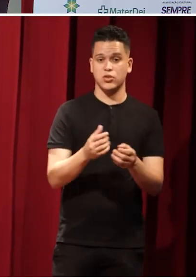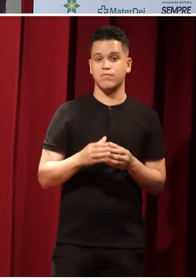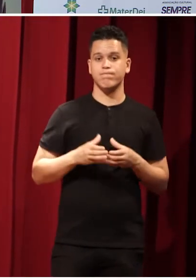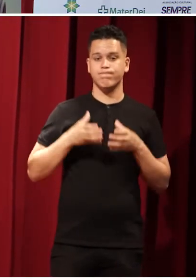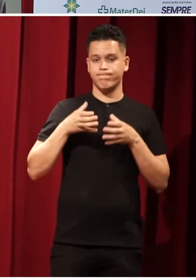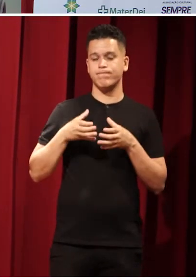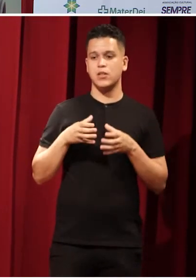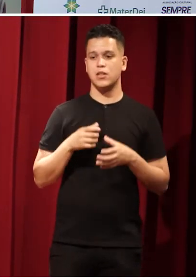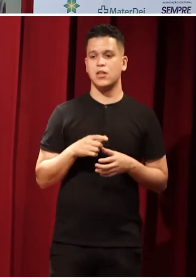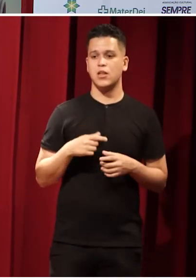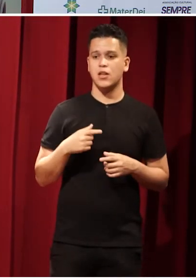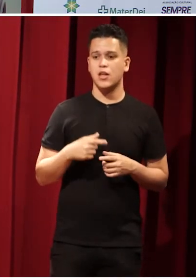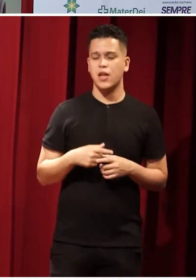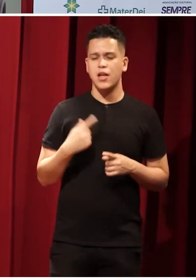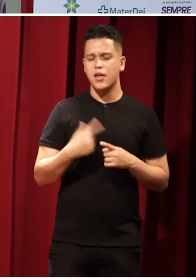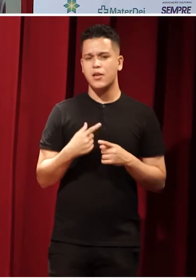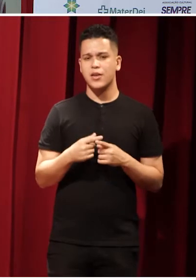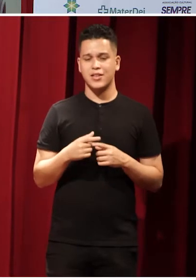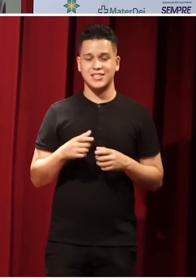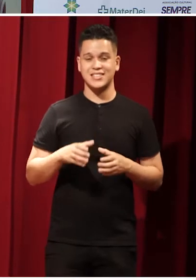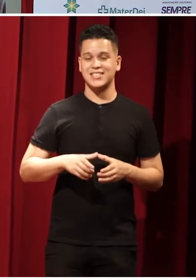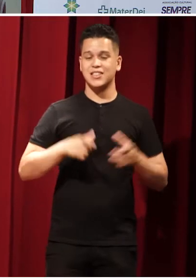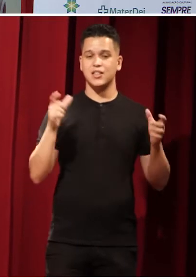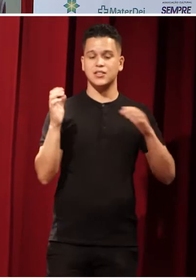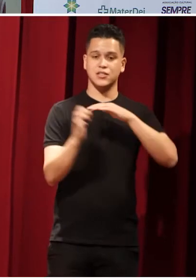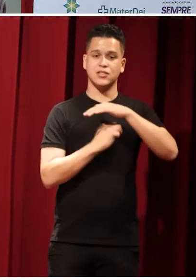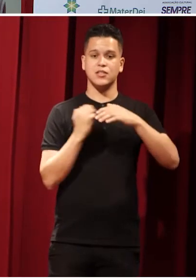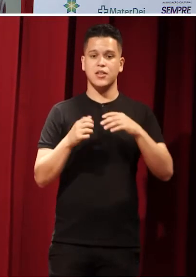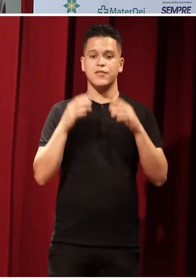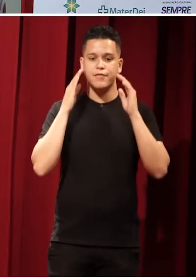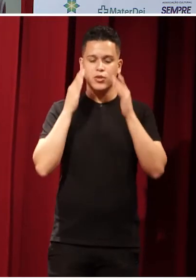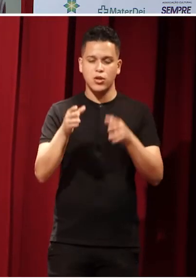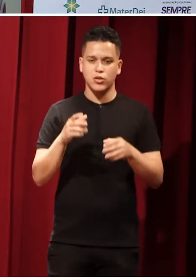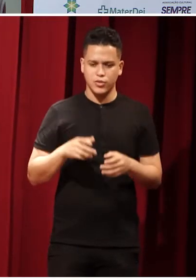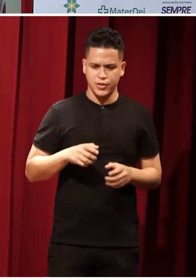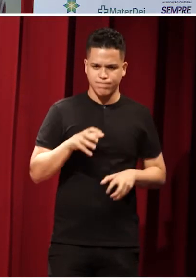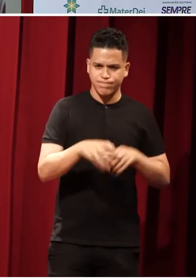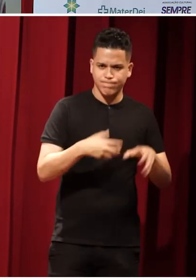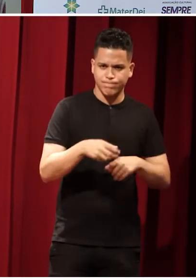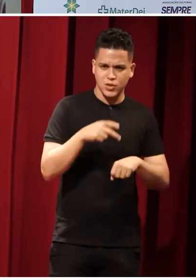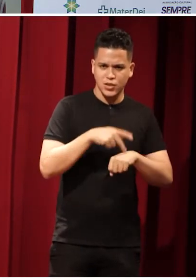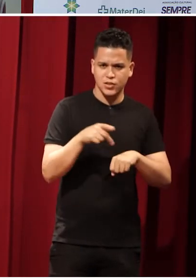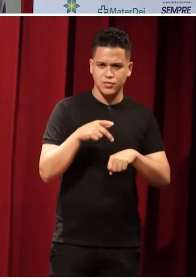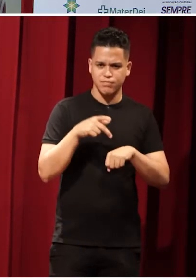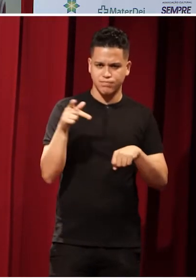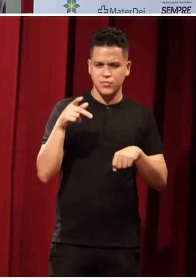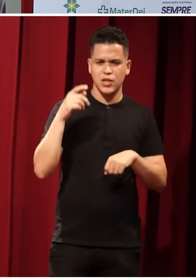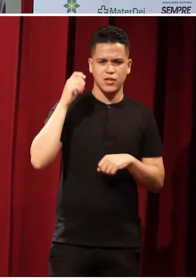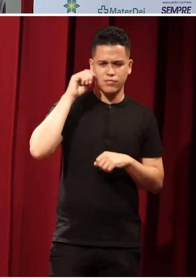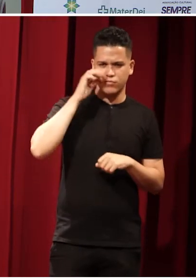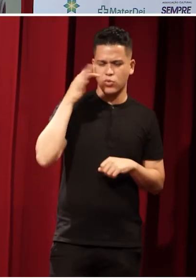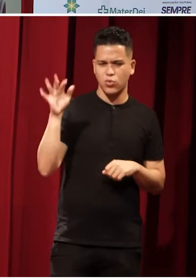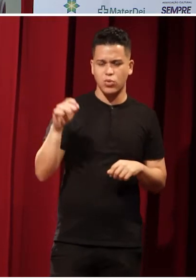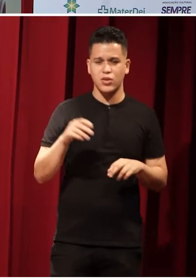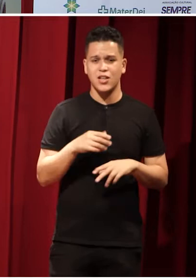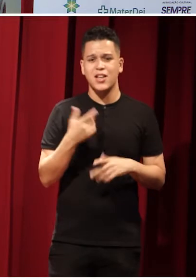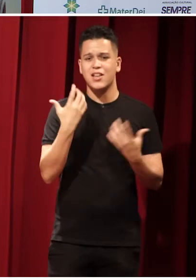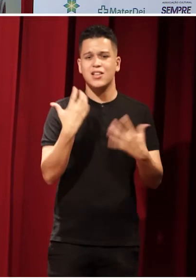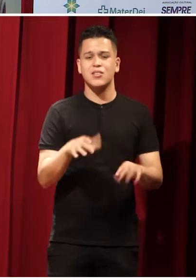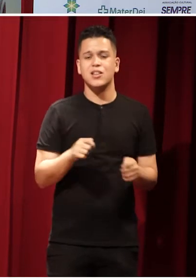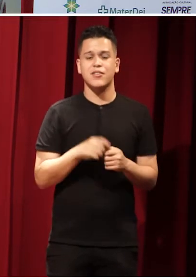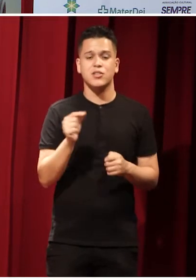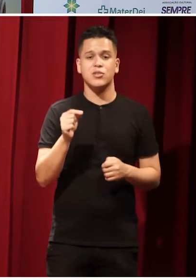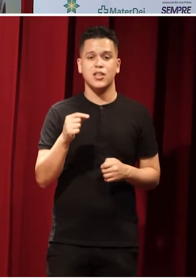de mineração, com exceção de uma ou duas, não estão querendo fazer mineração em terras indígenas,